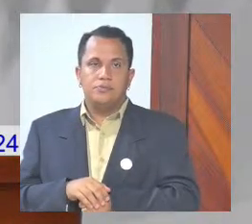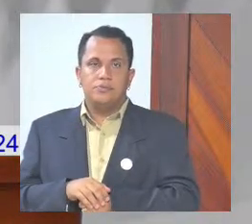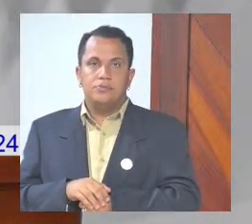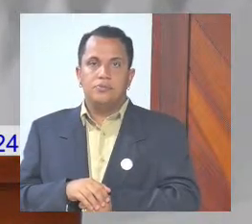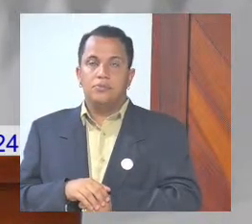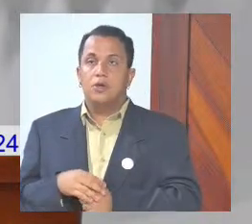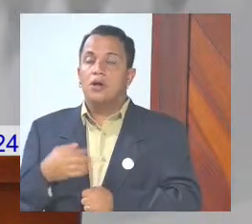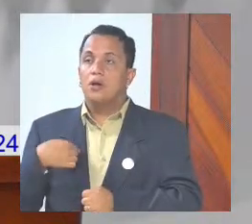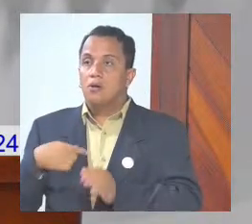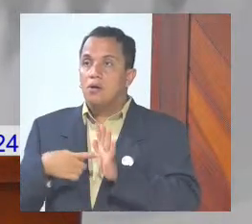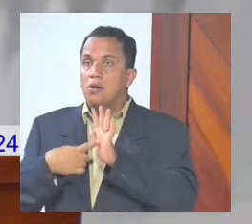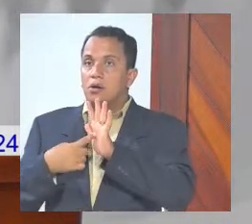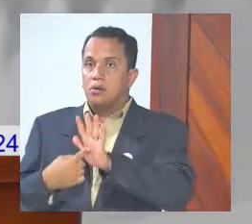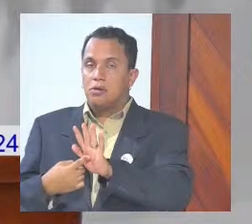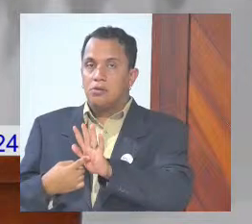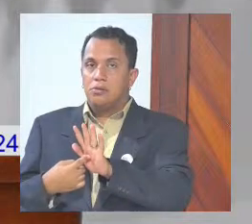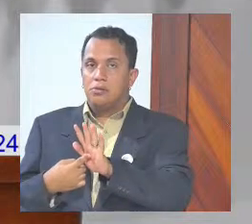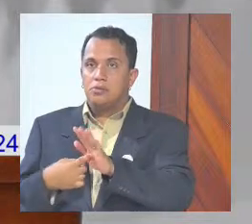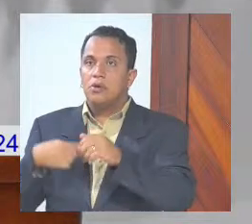que eu estou representando,